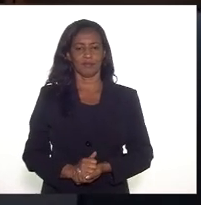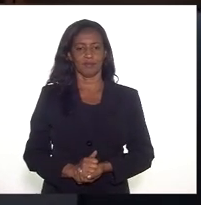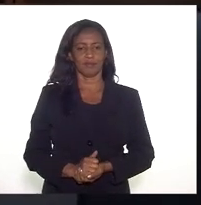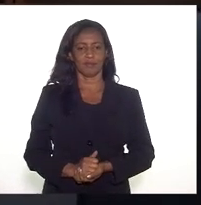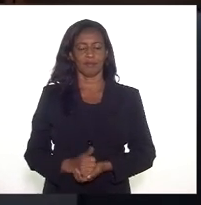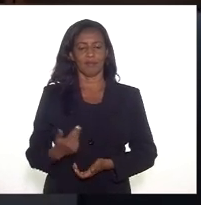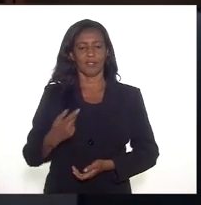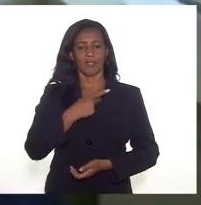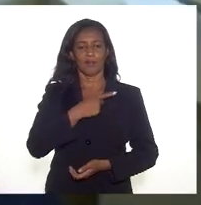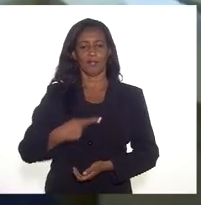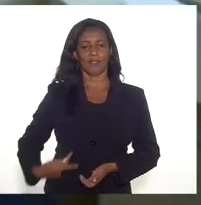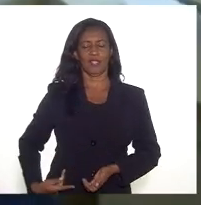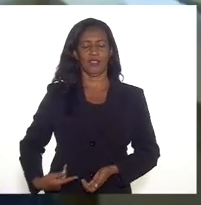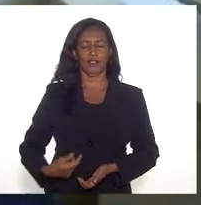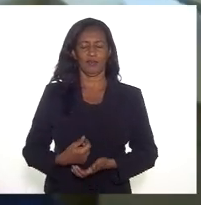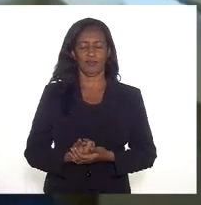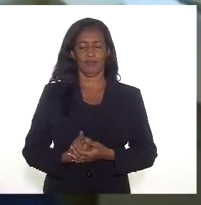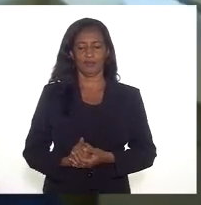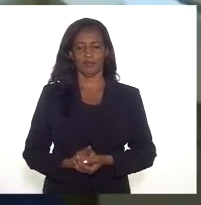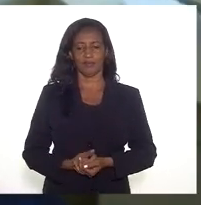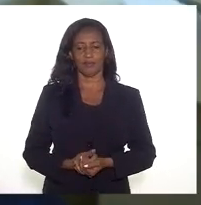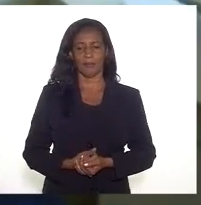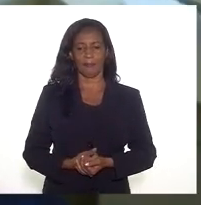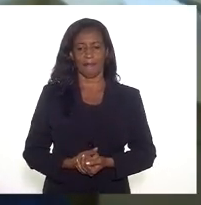Senhor presidente,